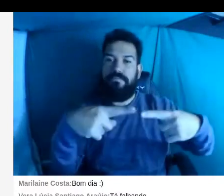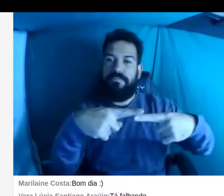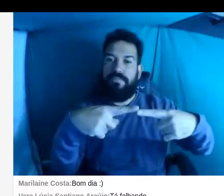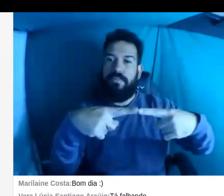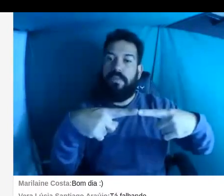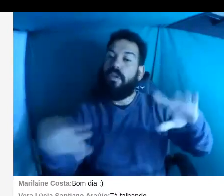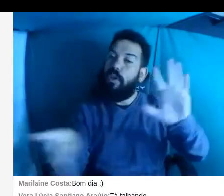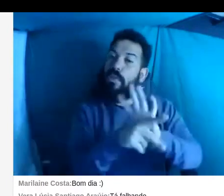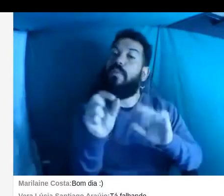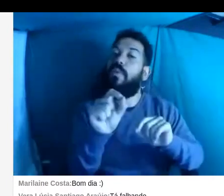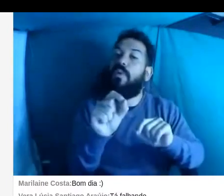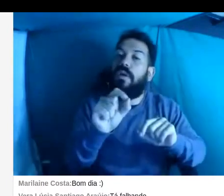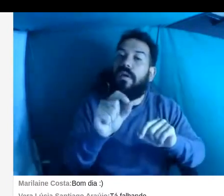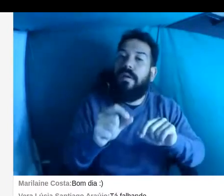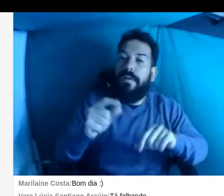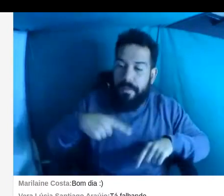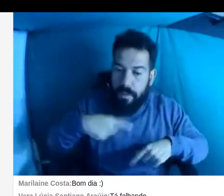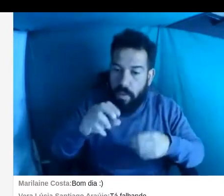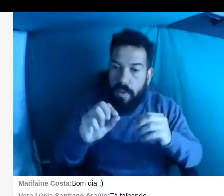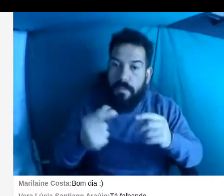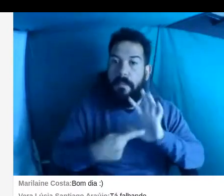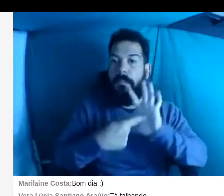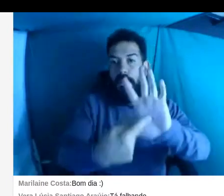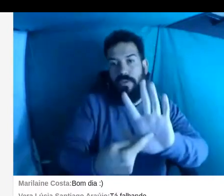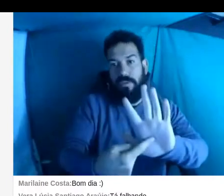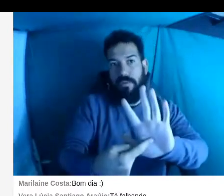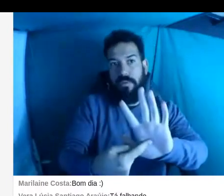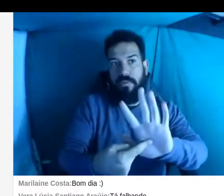produto. Então, inicialmente,